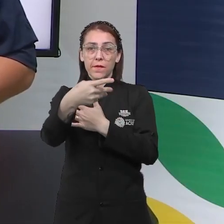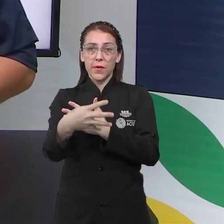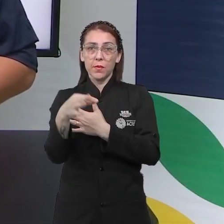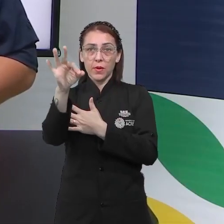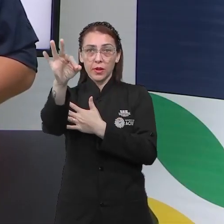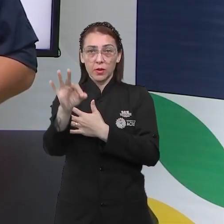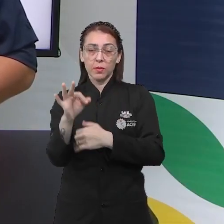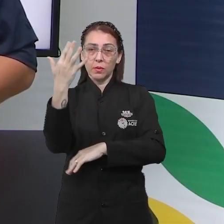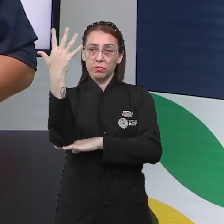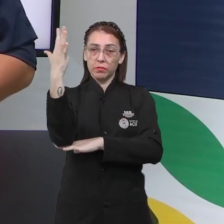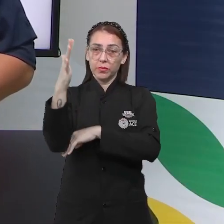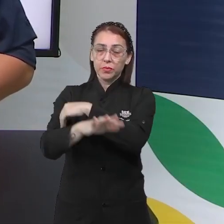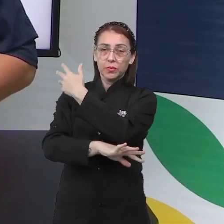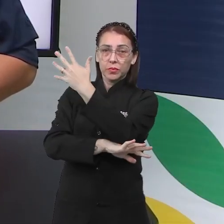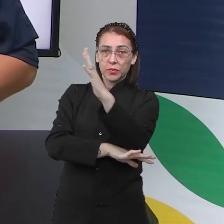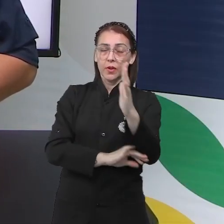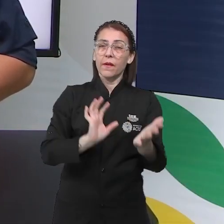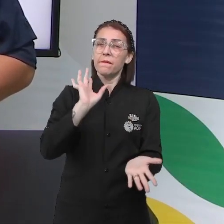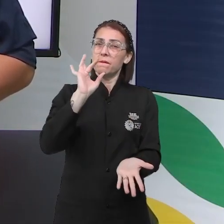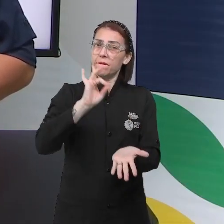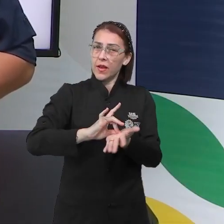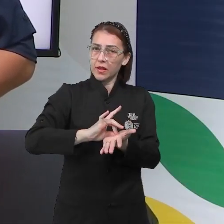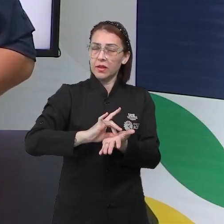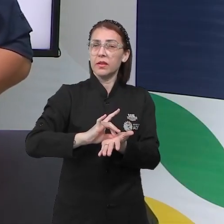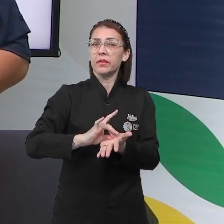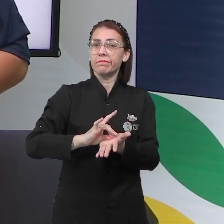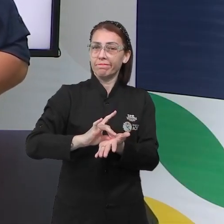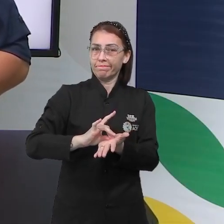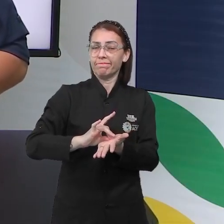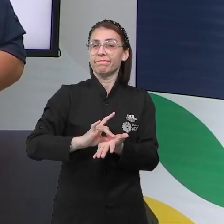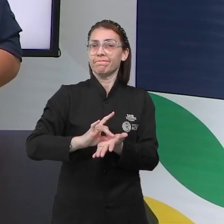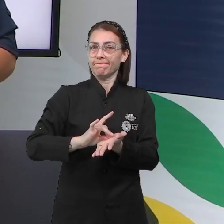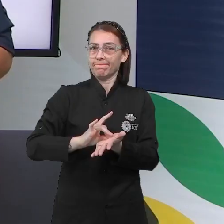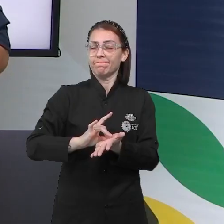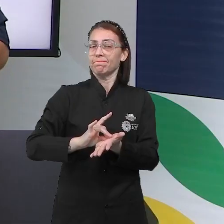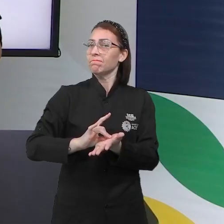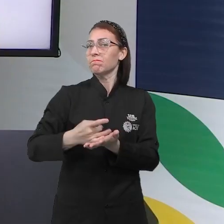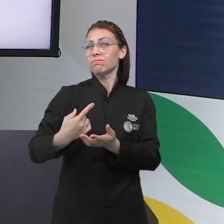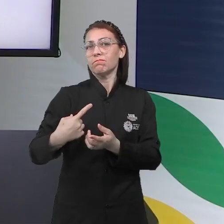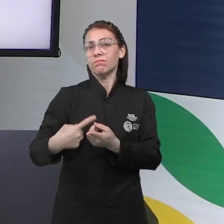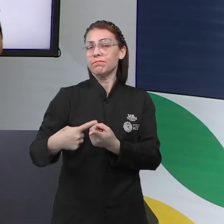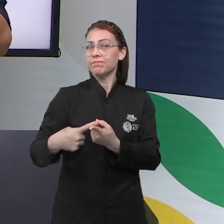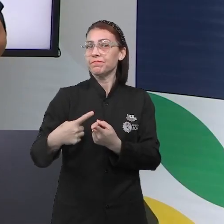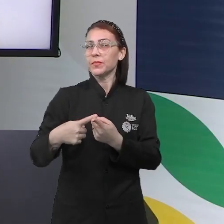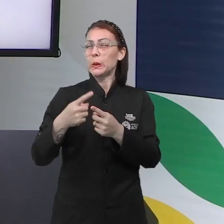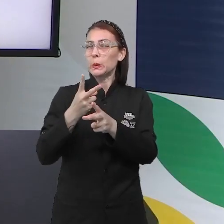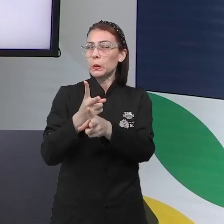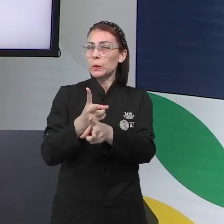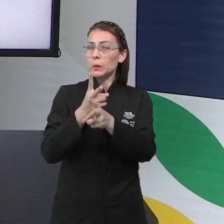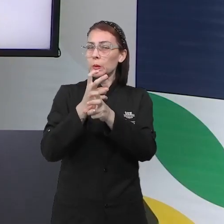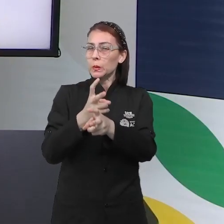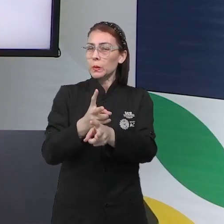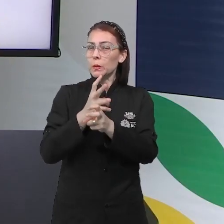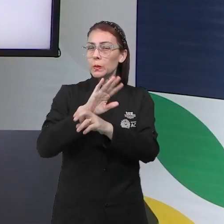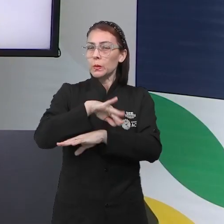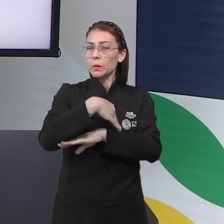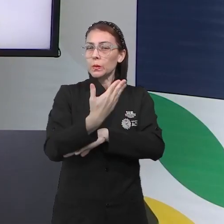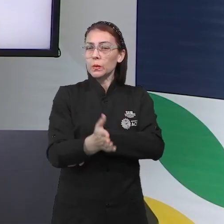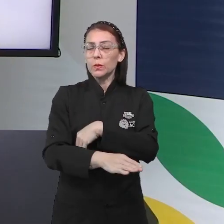24% da Mata Atlântica originária? E isso se deve a essa extrema